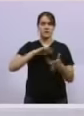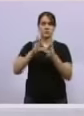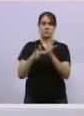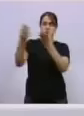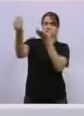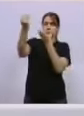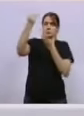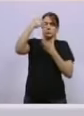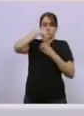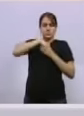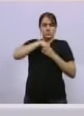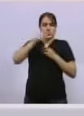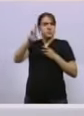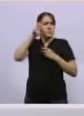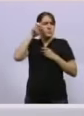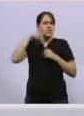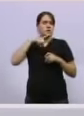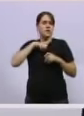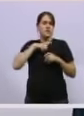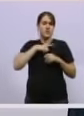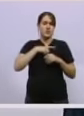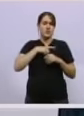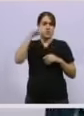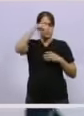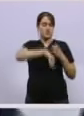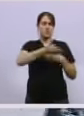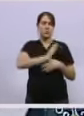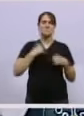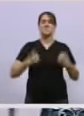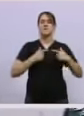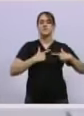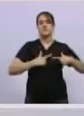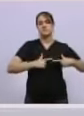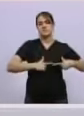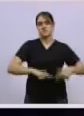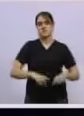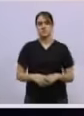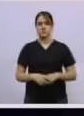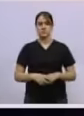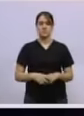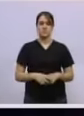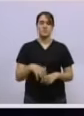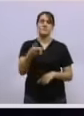para você e você perceber que há muita limpeza a ser feita, e que essa limpeza não te desanime,